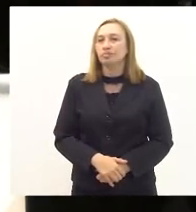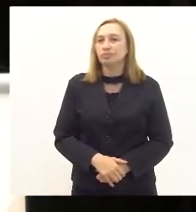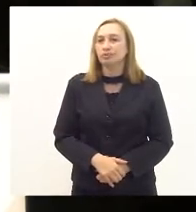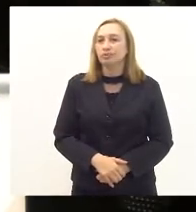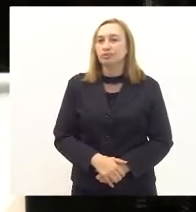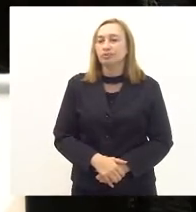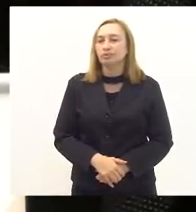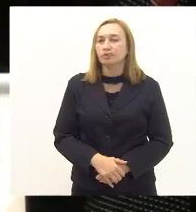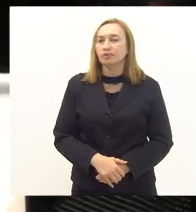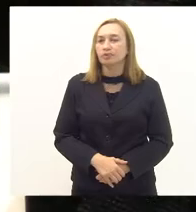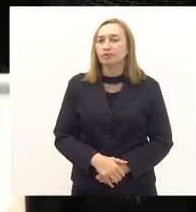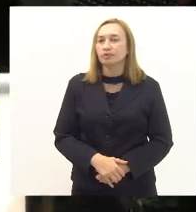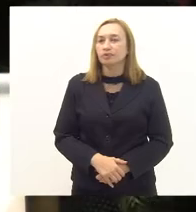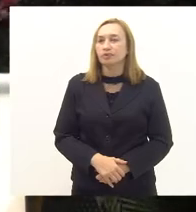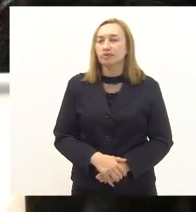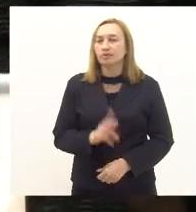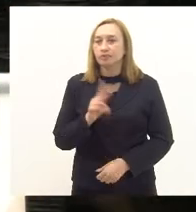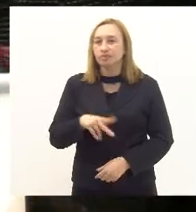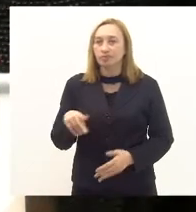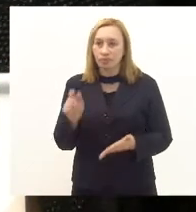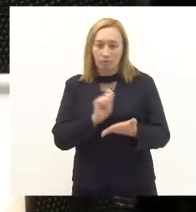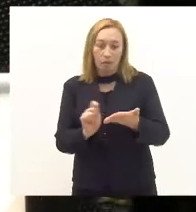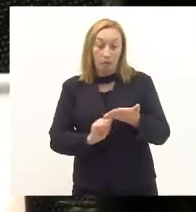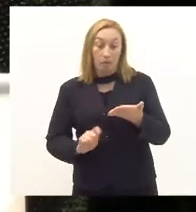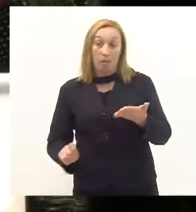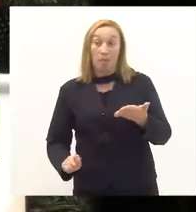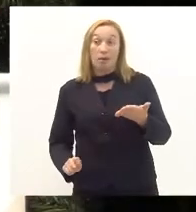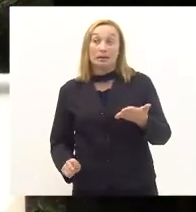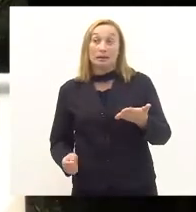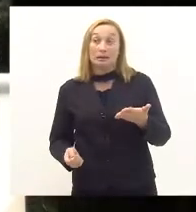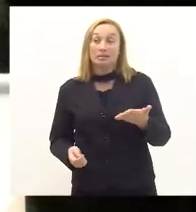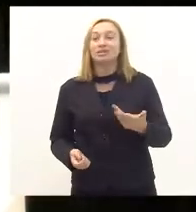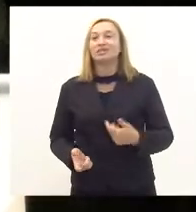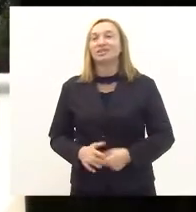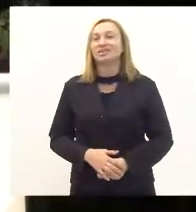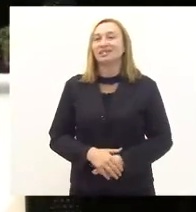Eu estou pulando... professor escreve muito, né?